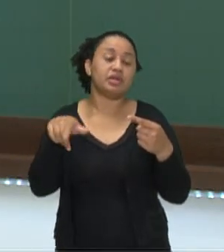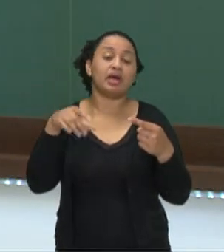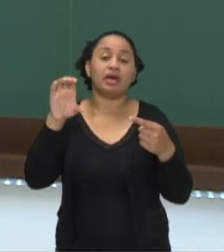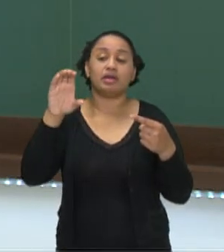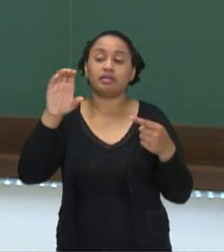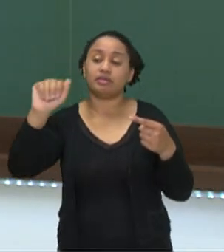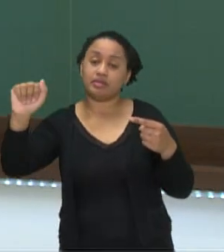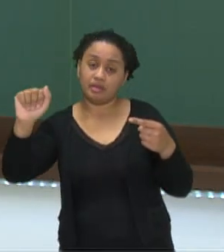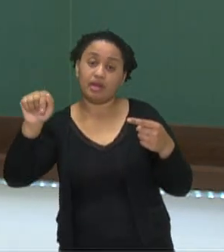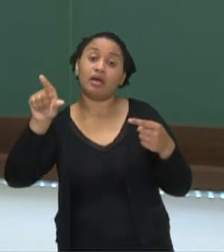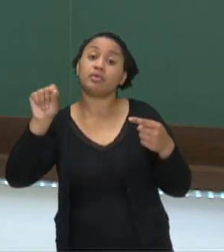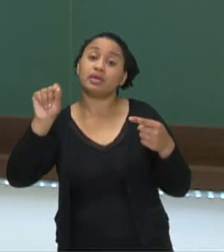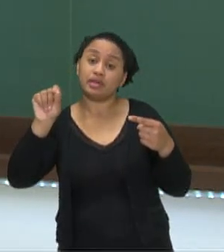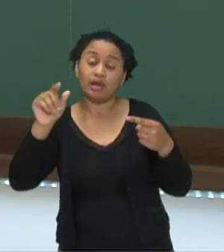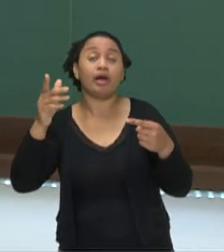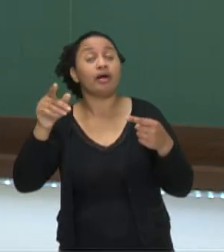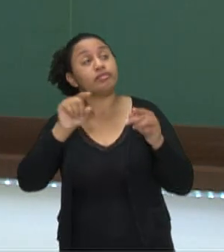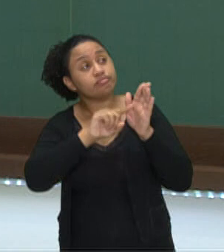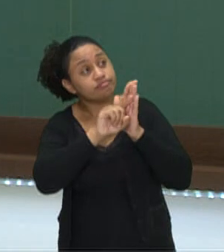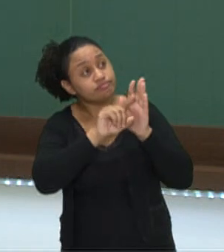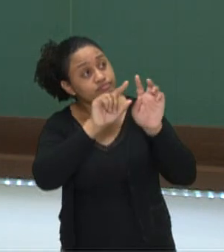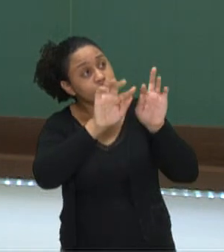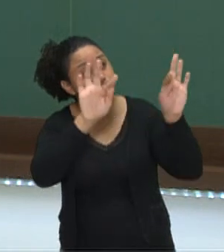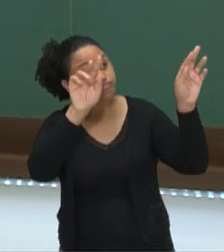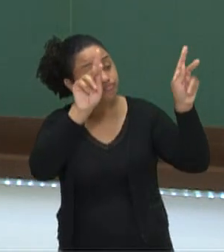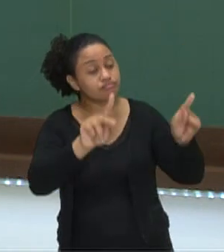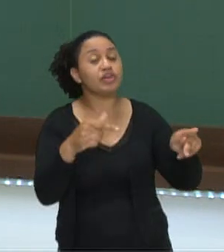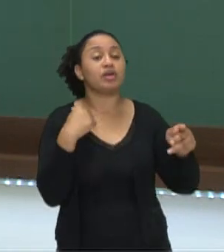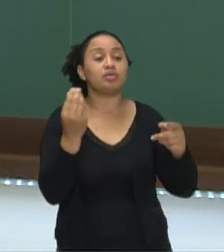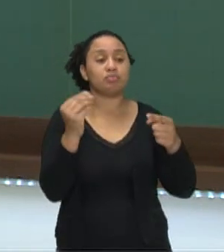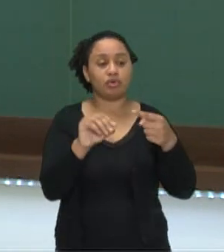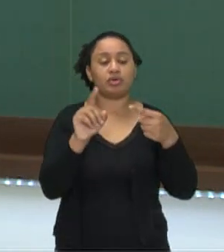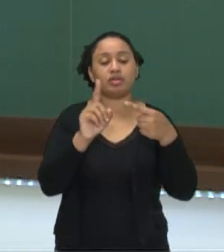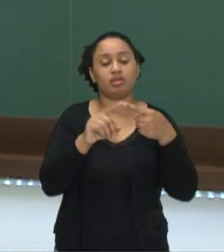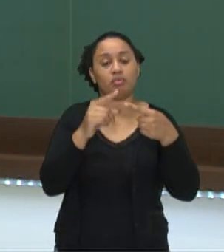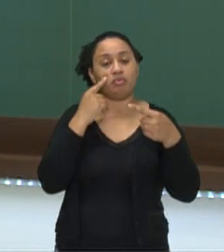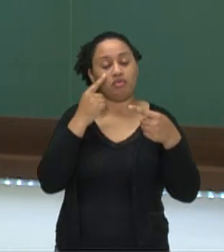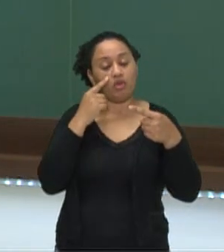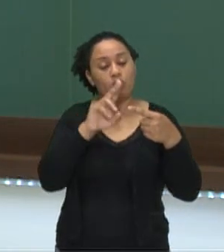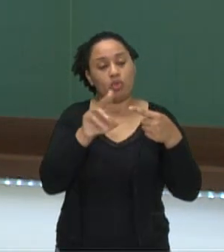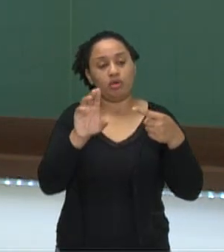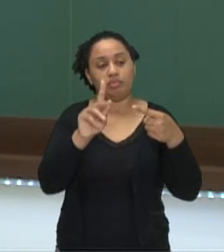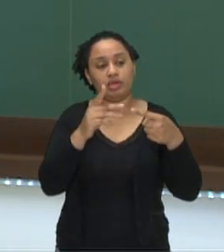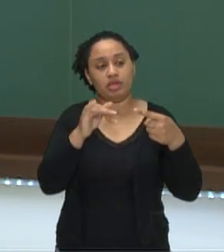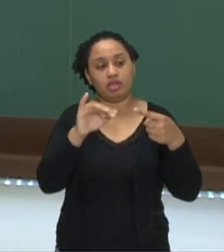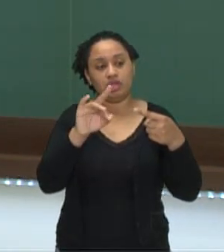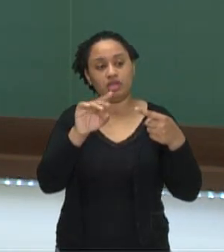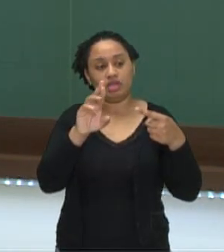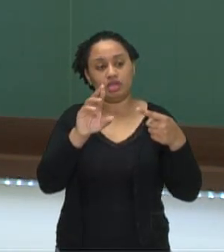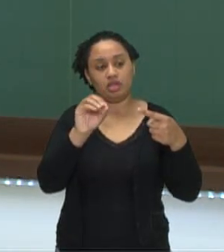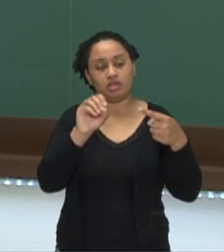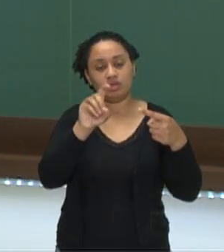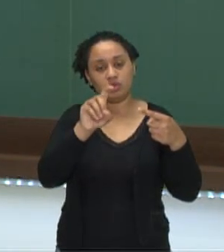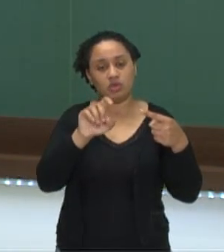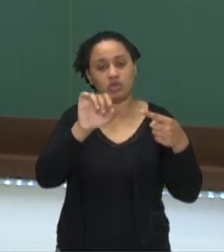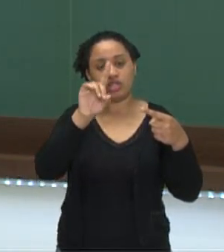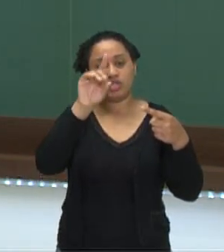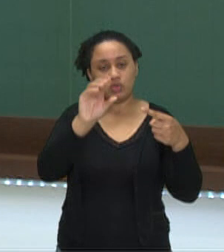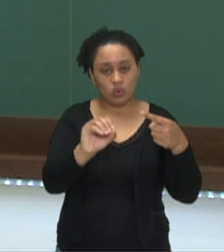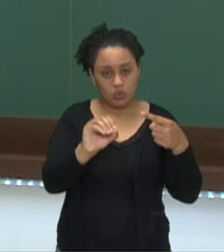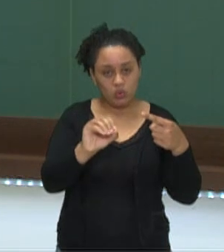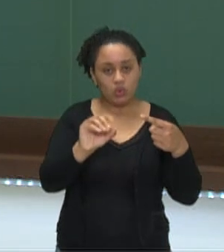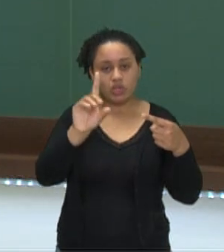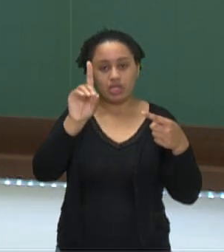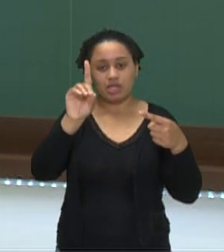né? E aí a gente observa o nome do elemento que está junto na fórmula. O Ca é o cálcio, então